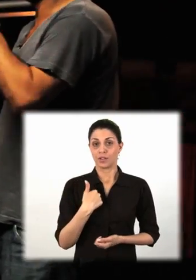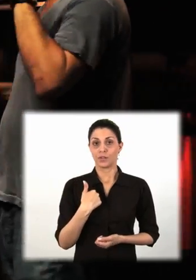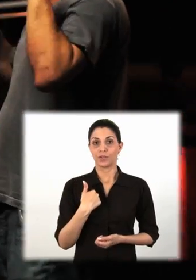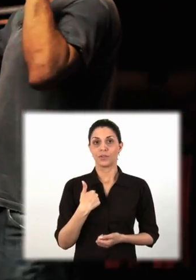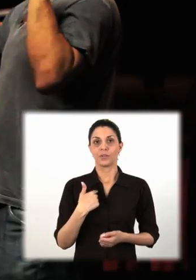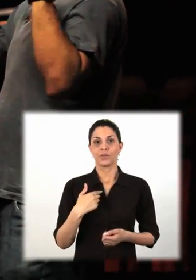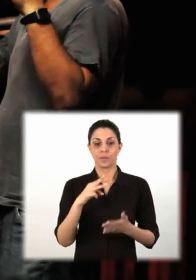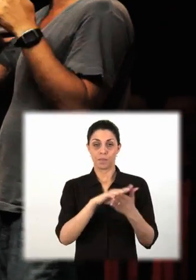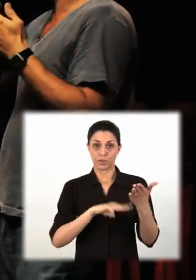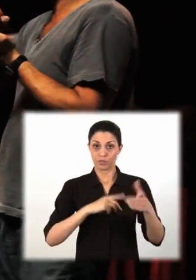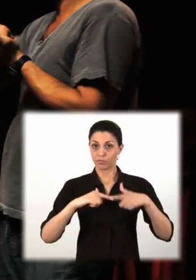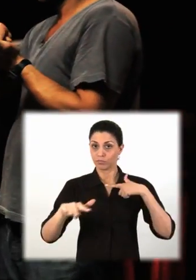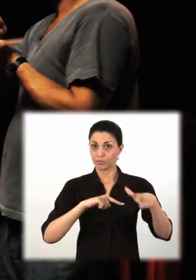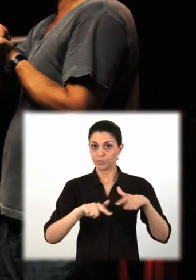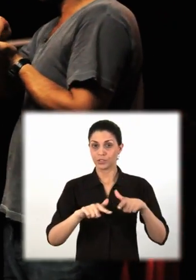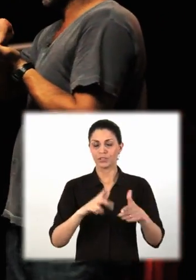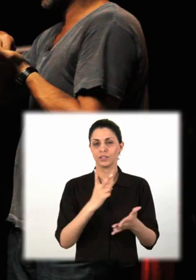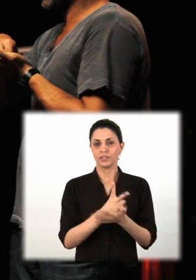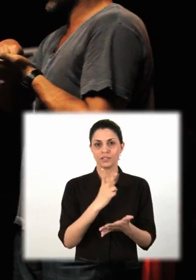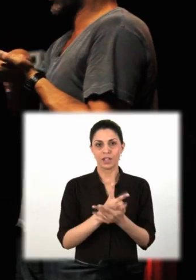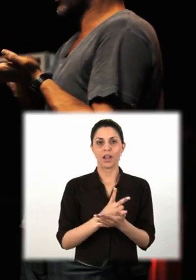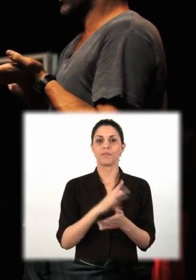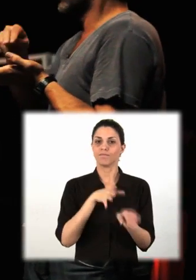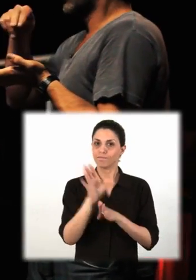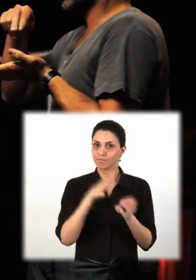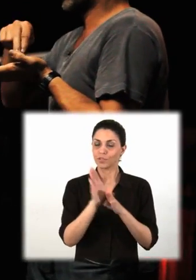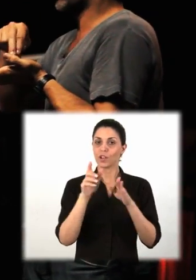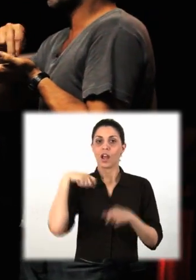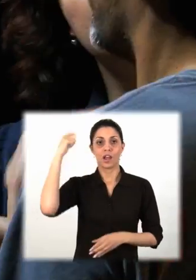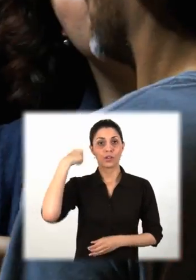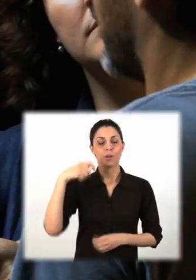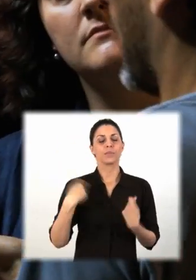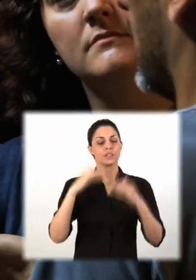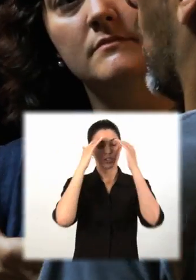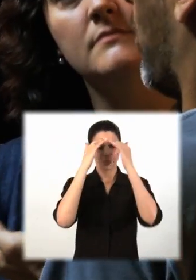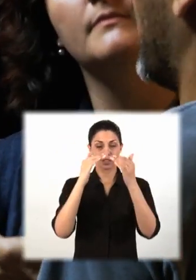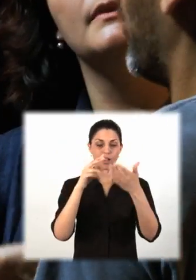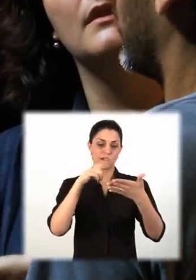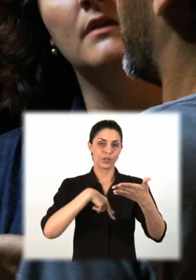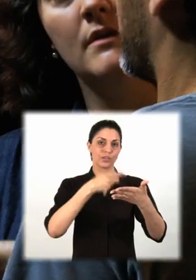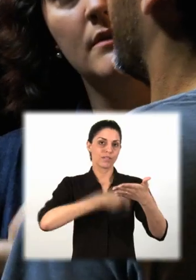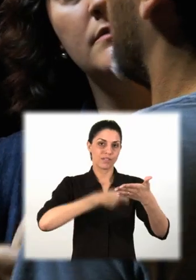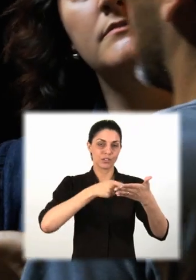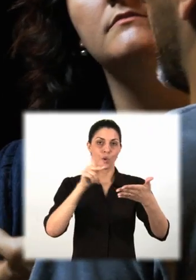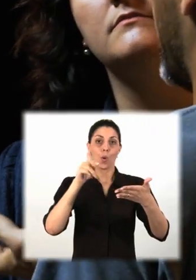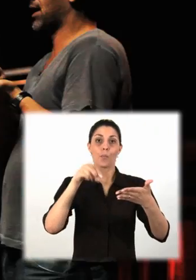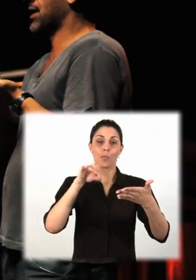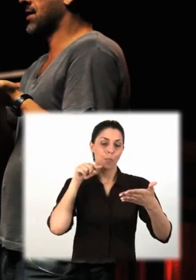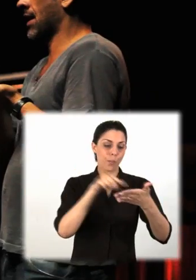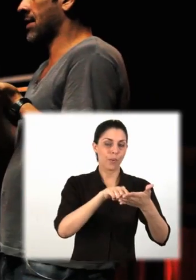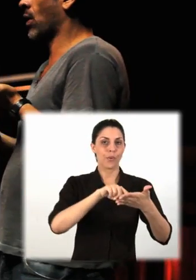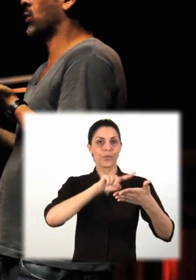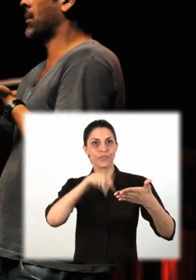minha metodologia de trabalho, eu sempre fico falando para os atores assim, respeitar o que é o ponto, né? Ponto é ponto não é vírgula, onde é que